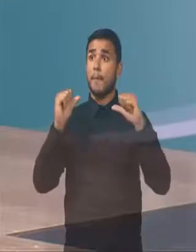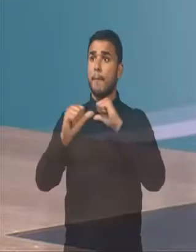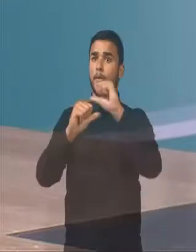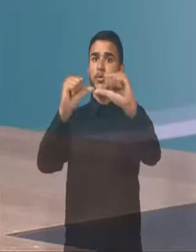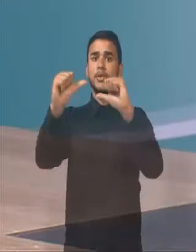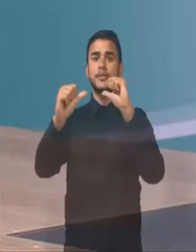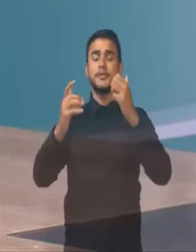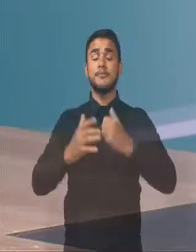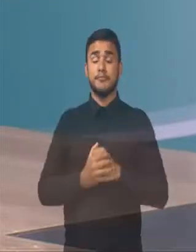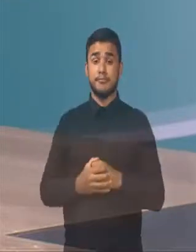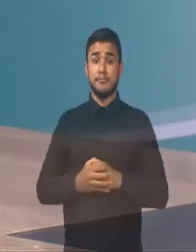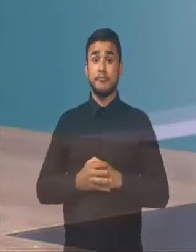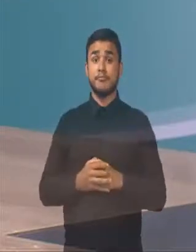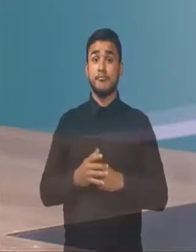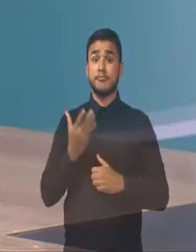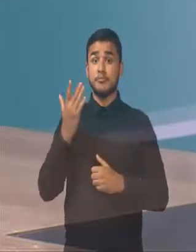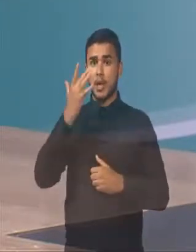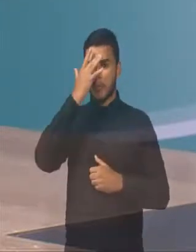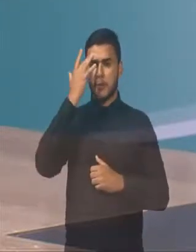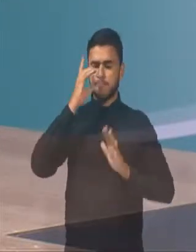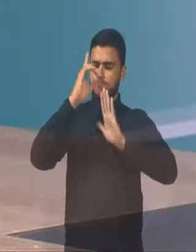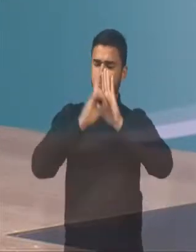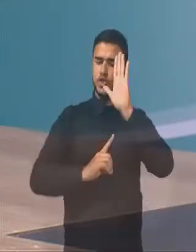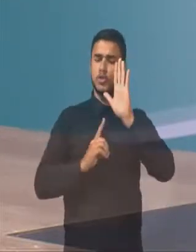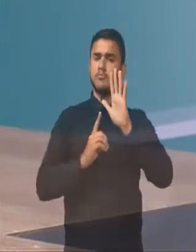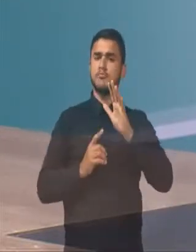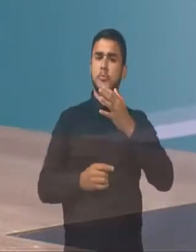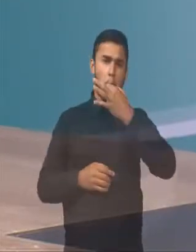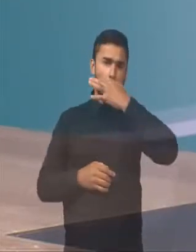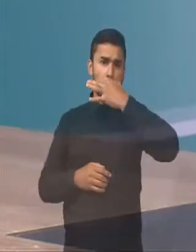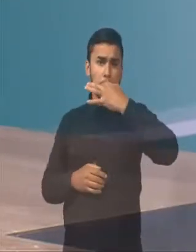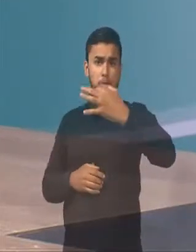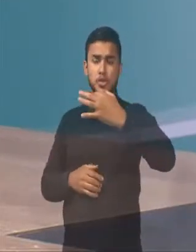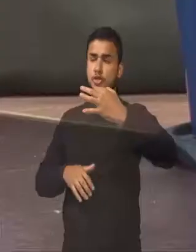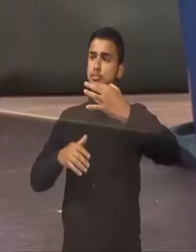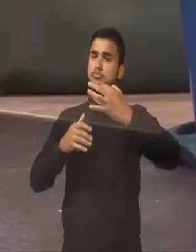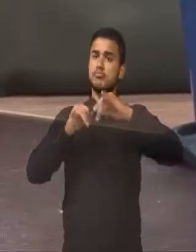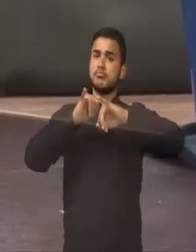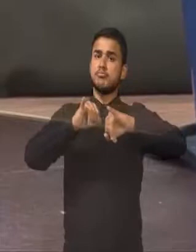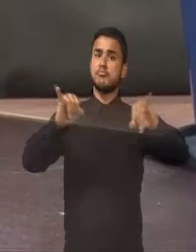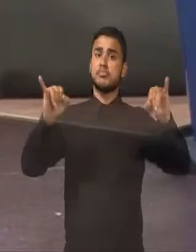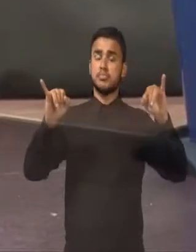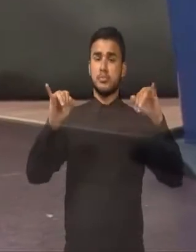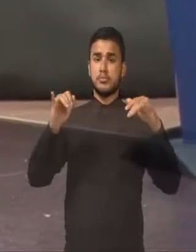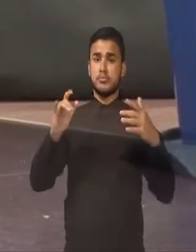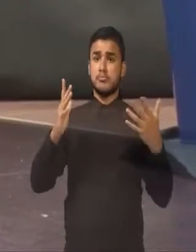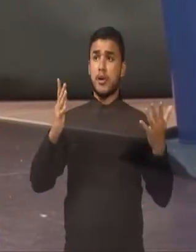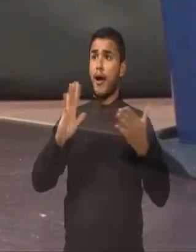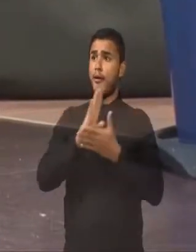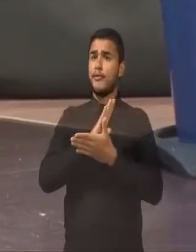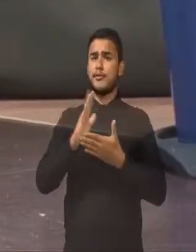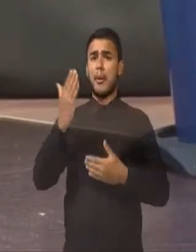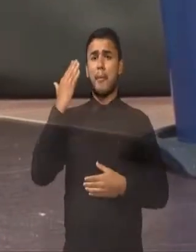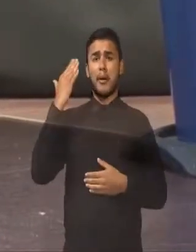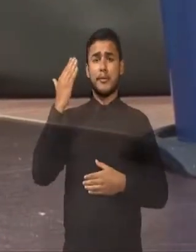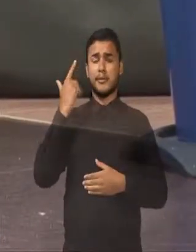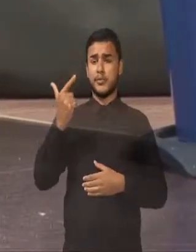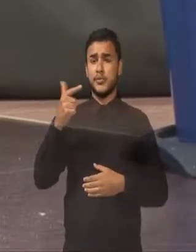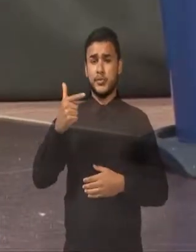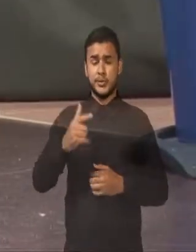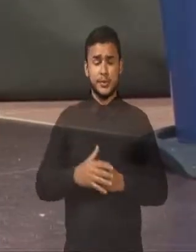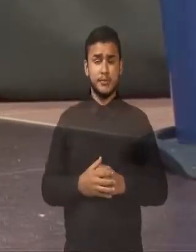mudança. O direito de falar para muitos, até bem pouco, era restrito. Algumas